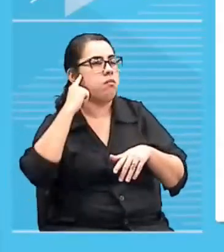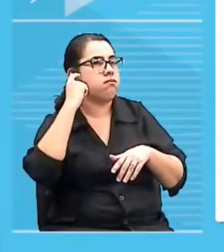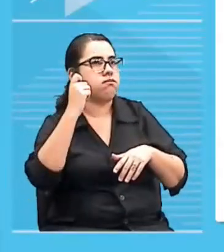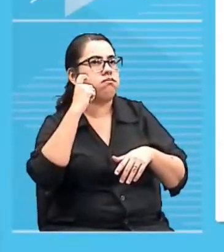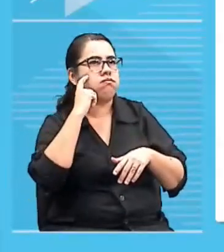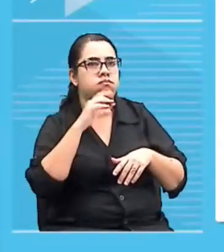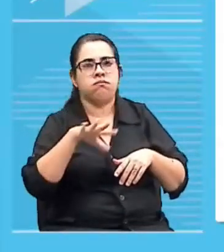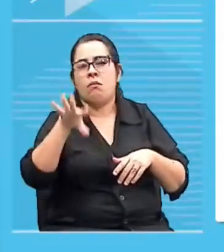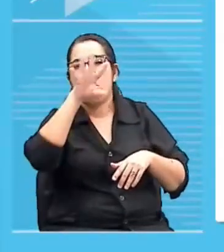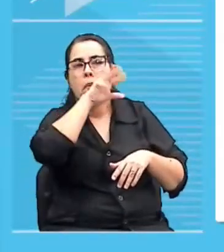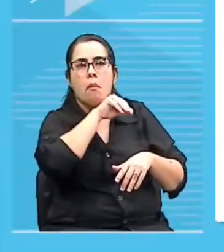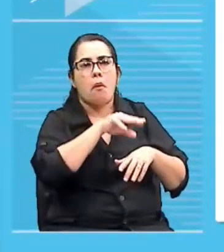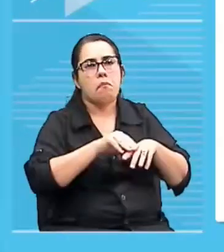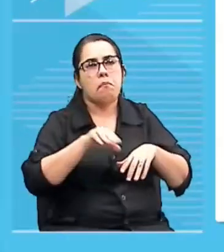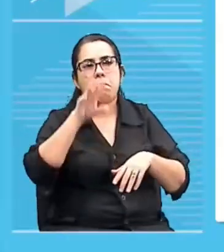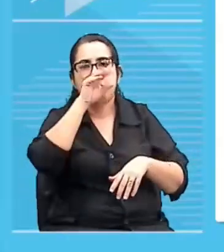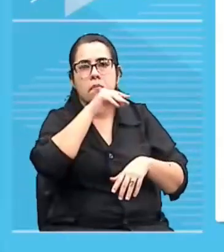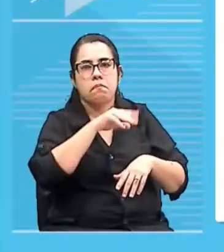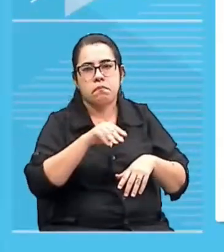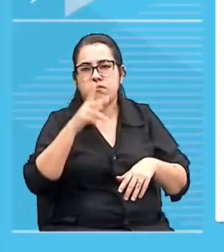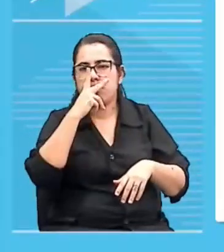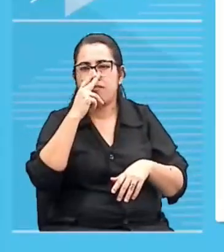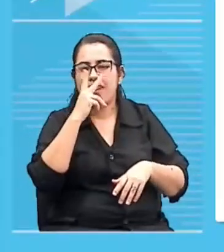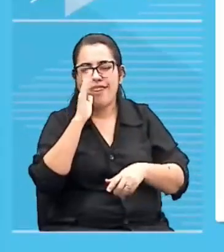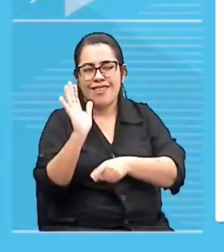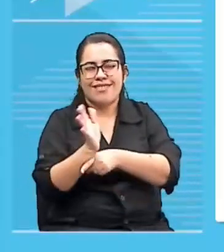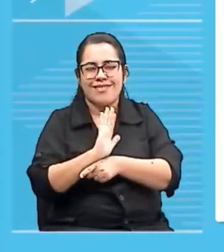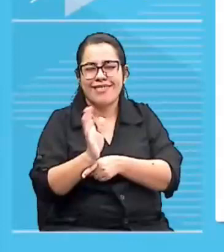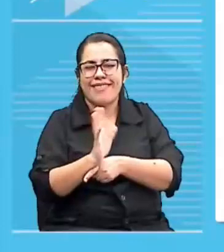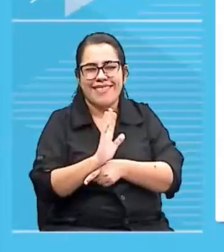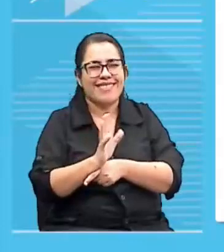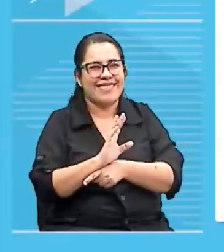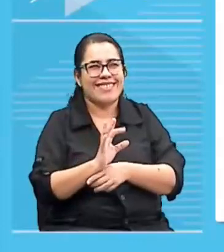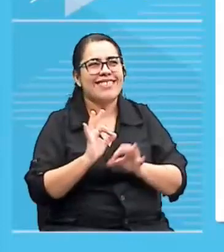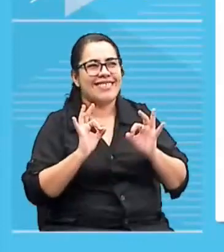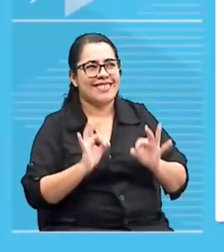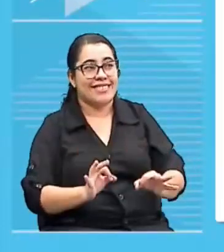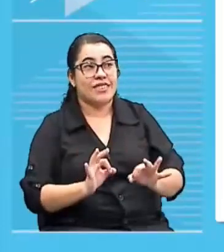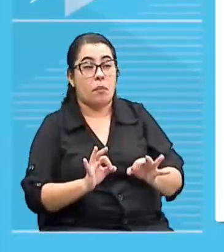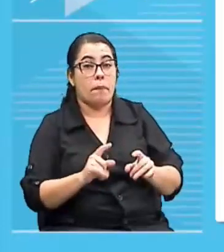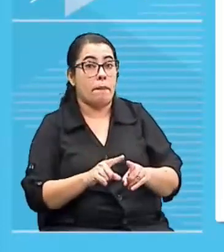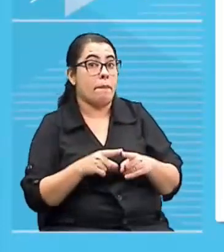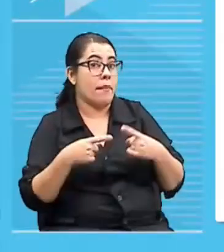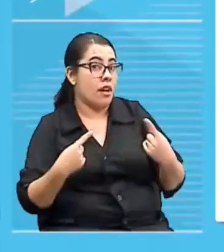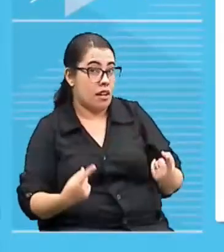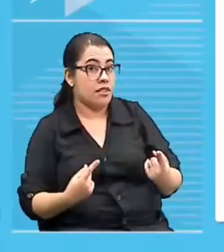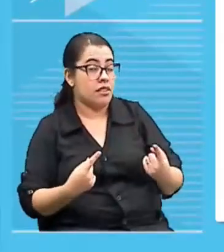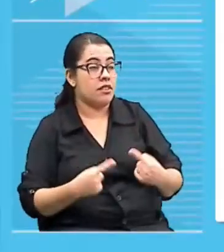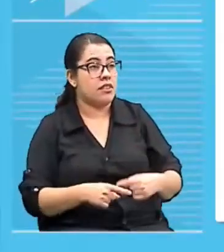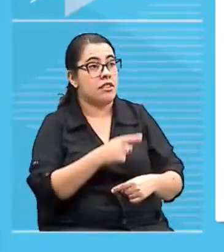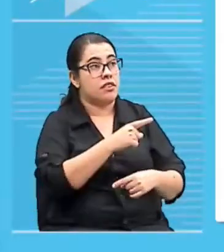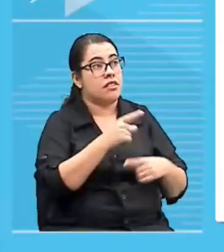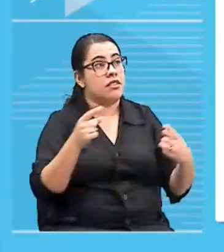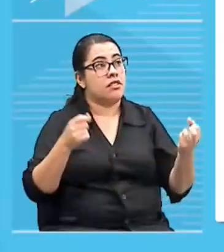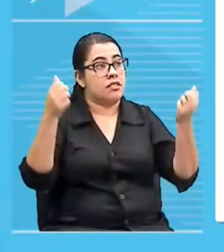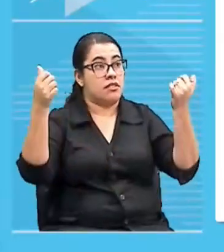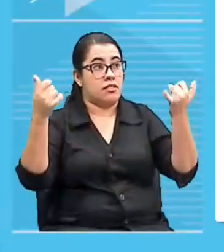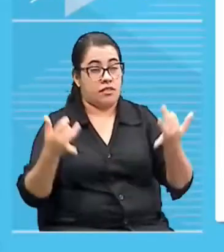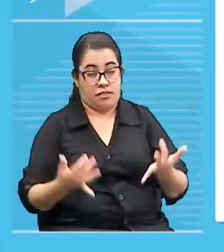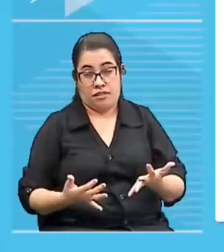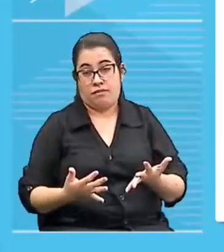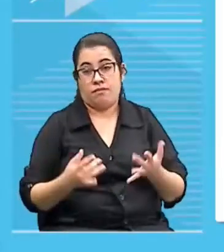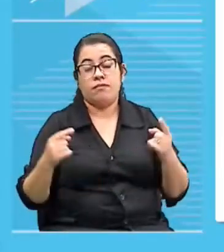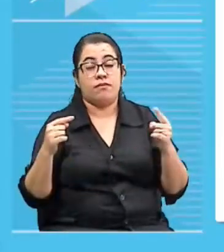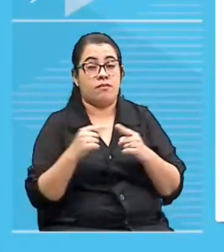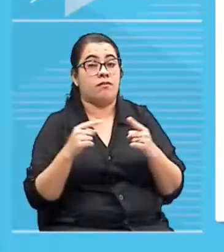de fala diferente, igual aquele robô do Star Wars, né? Certo? Então, turma, aqui eu trouxe para vocês um